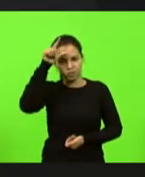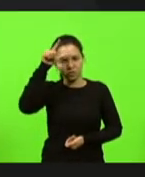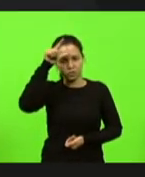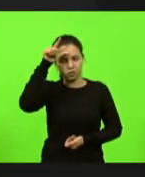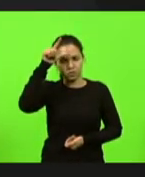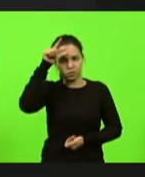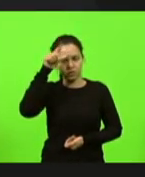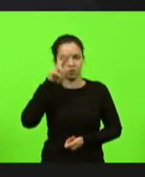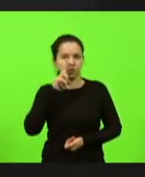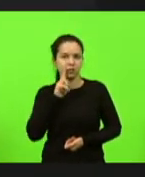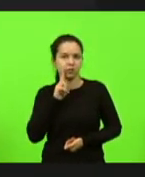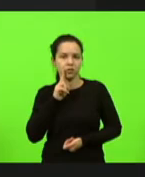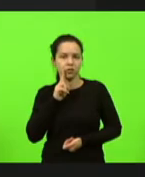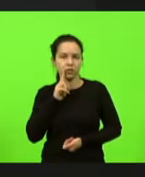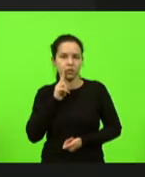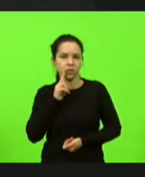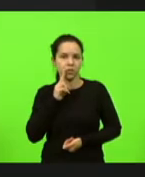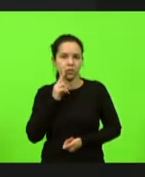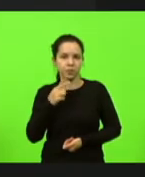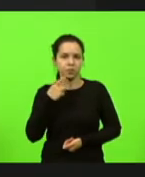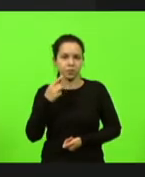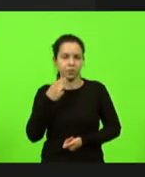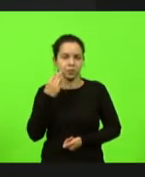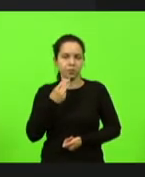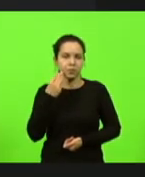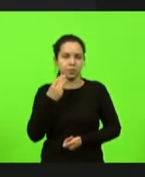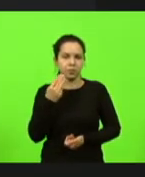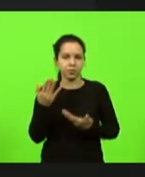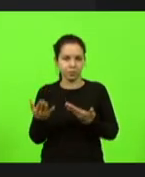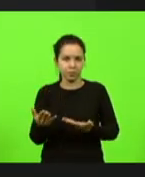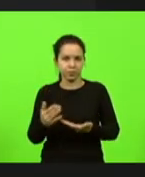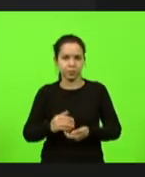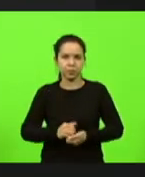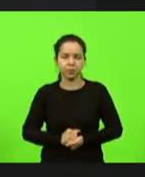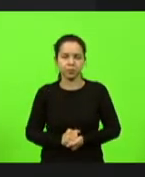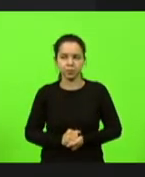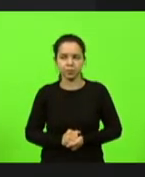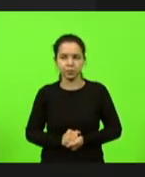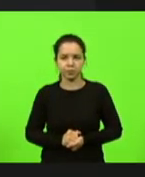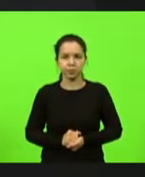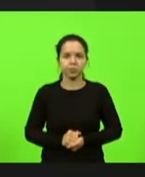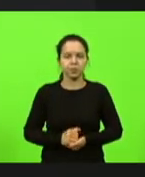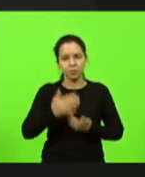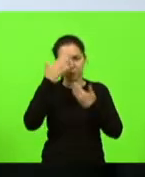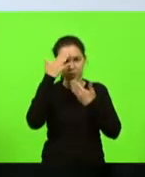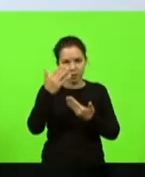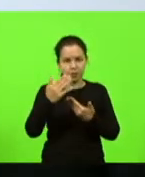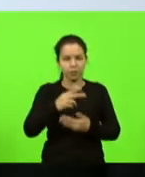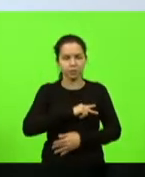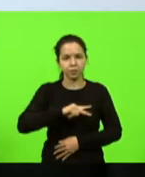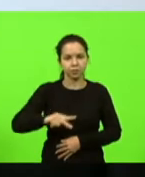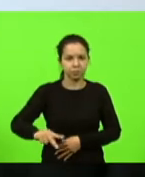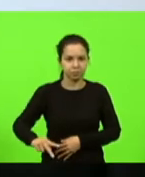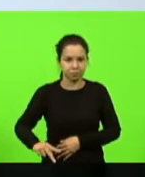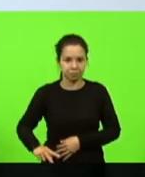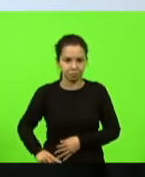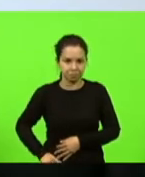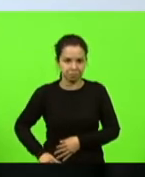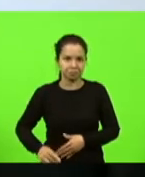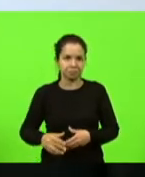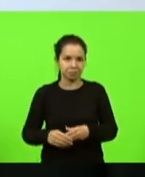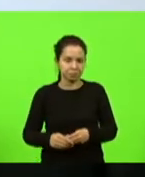Nats. Deputado Márcio Machado, Vossa Excelência está com a palavra. Muito obrigado, presidente. Ratifico cumprimentos a todos os nobres